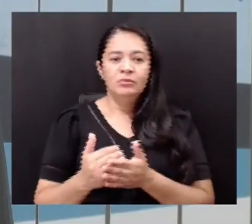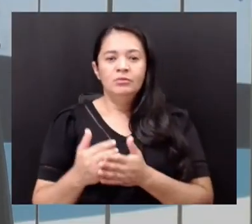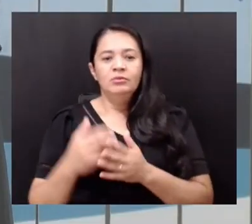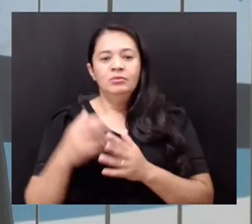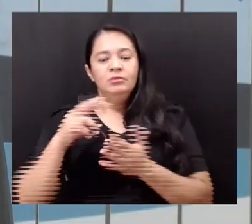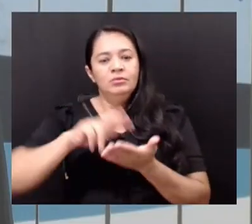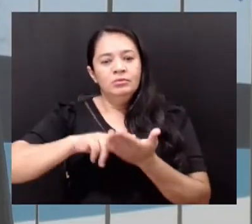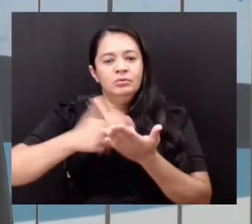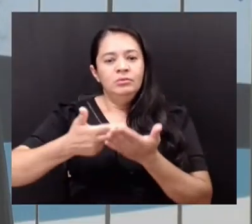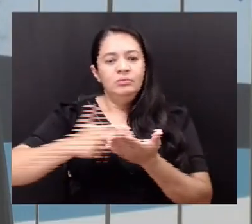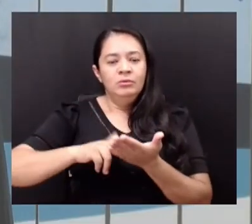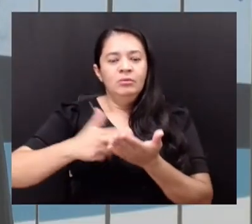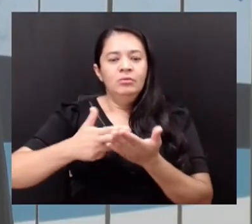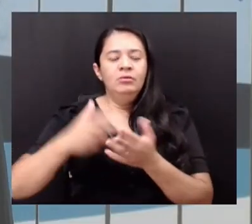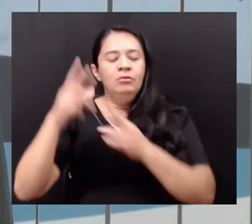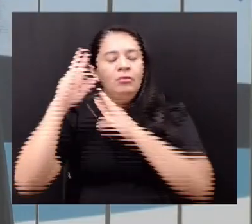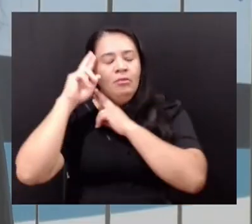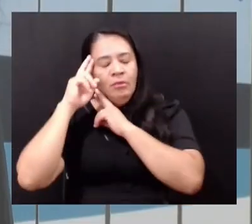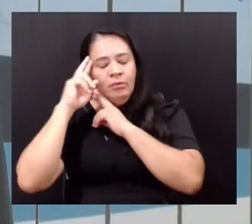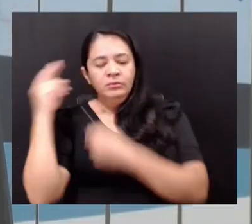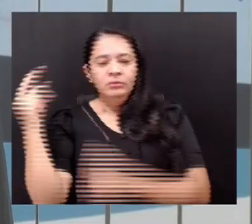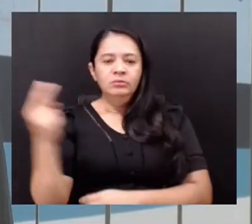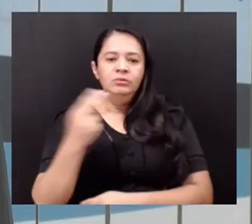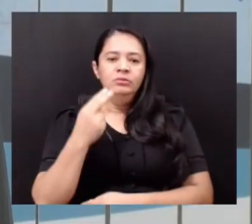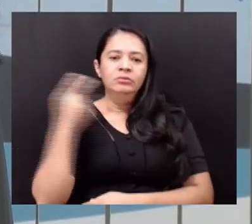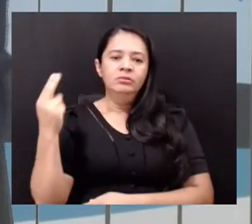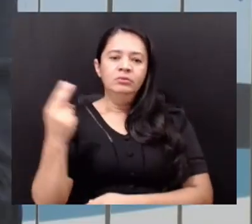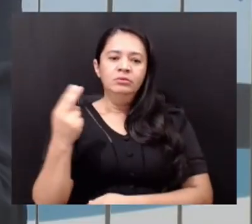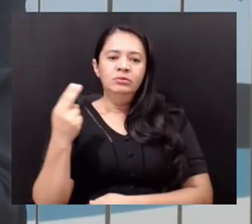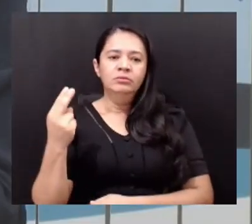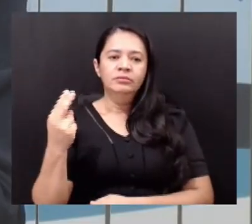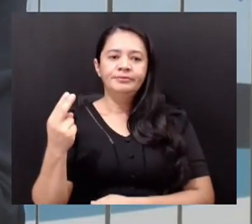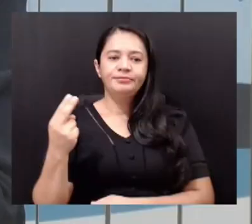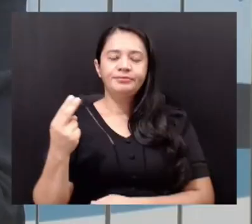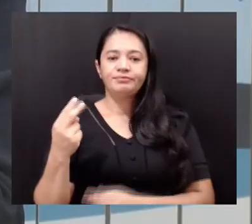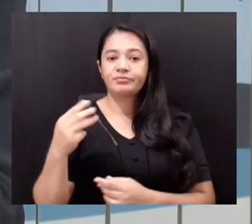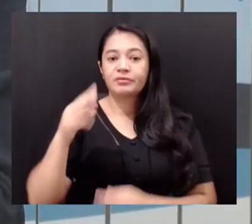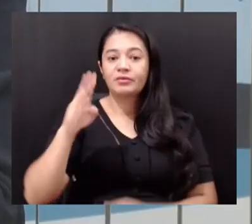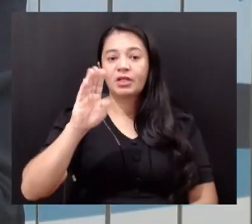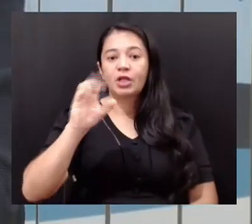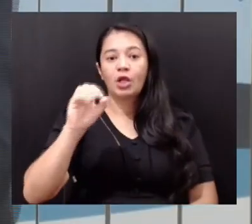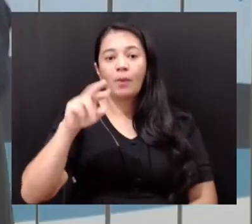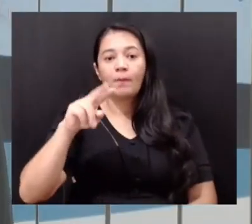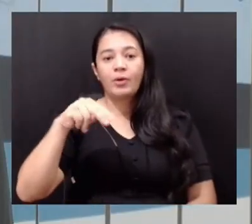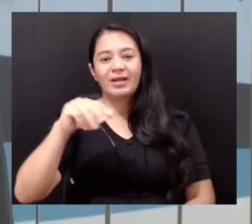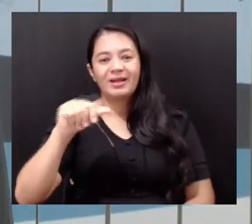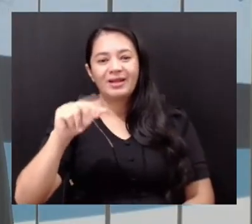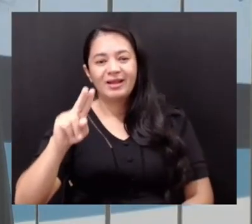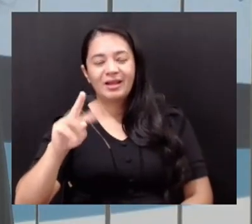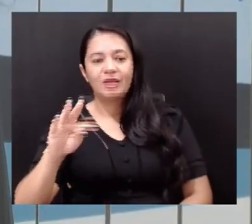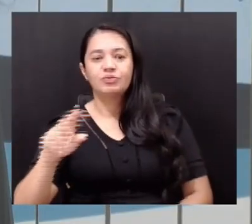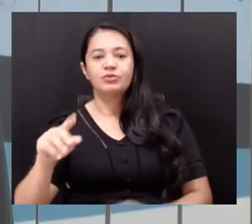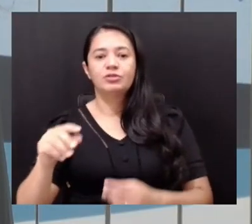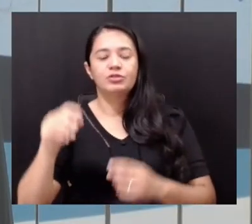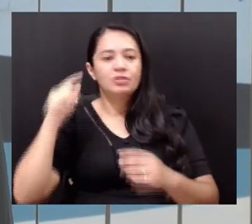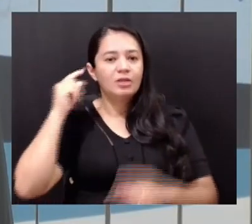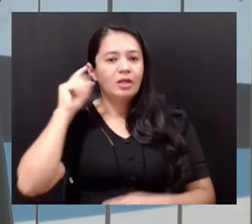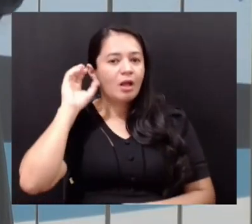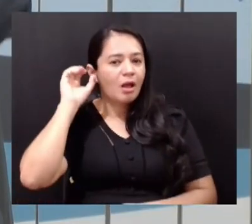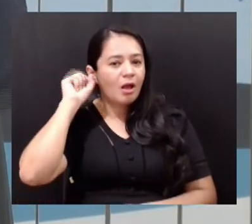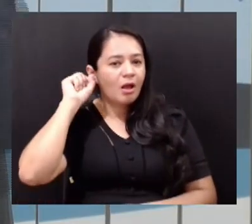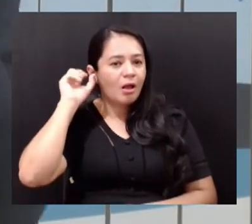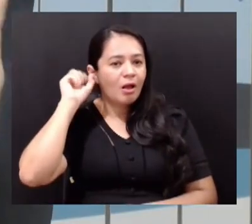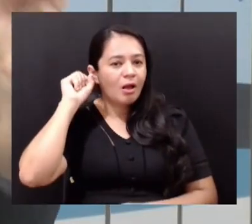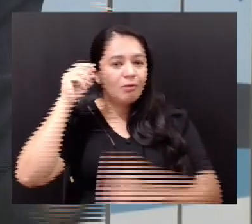como alteração de sono, burnout, alteração cognitiva, porque é tanta informação que